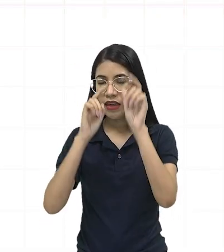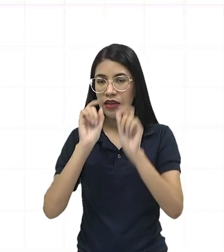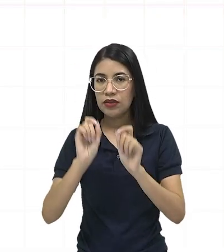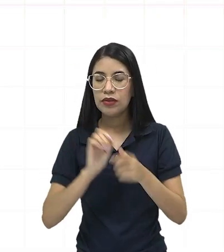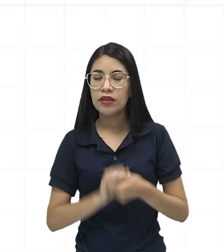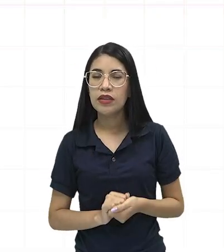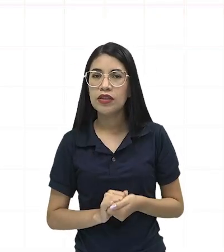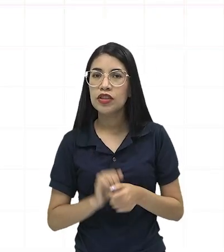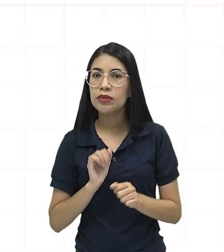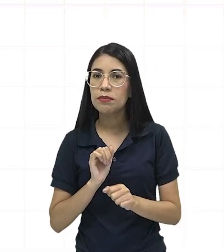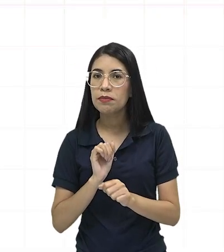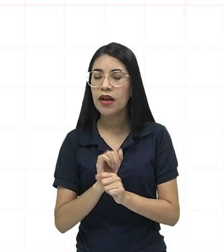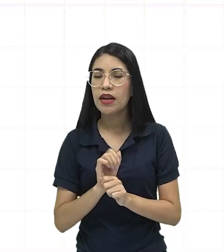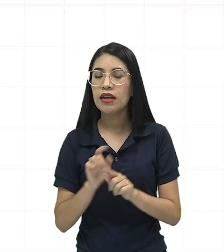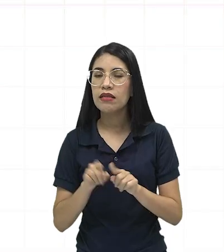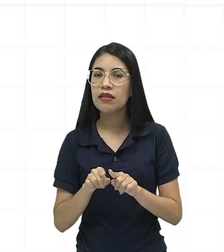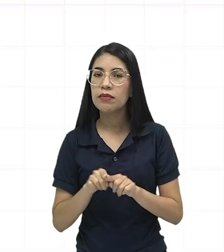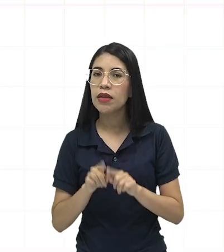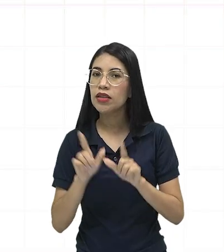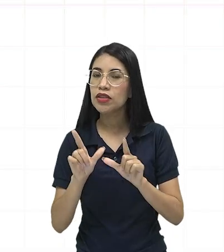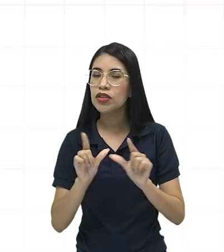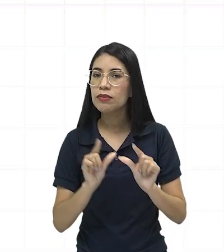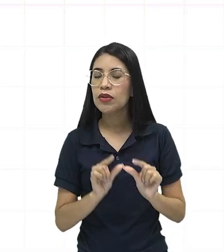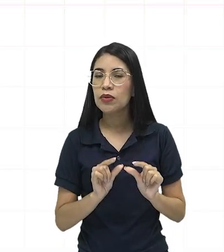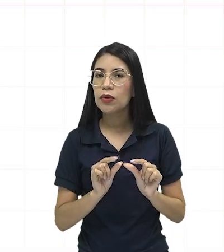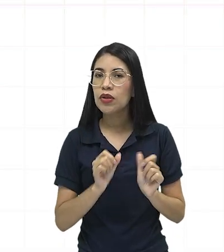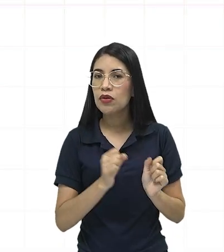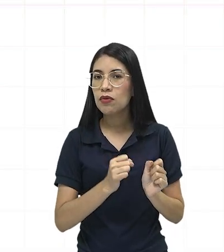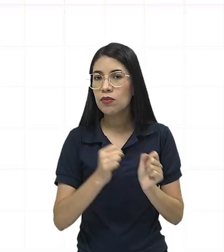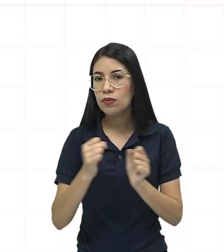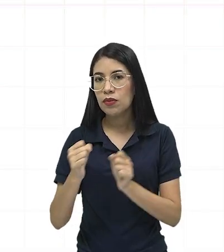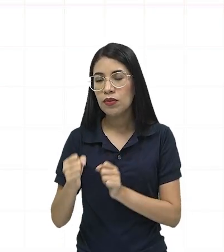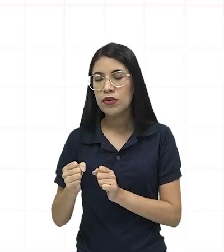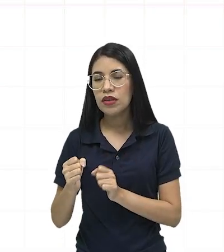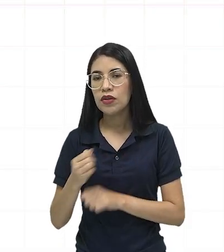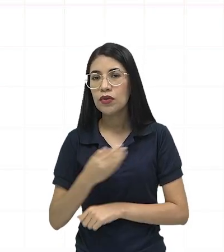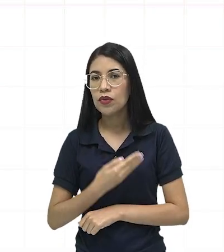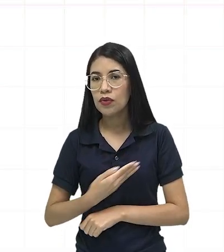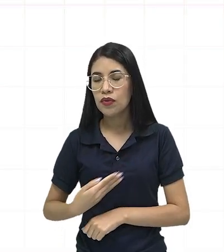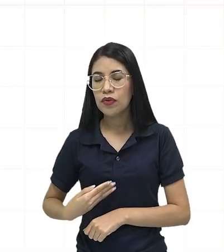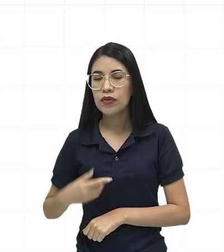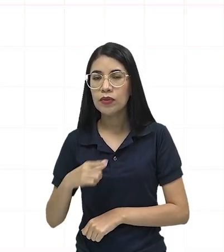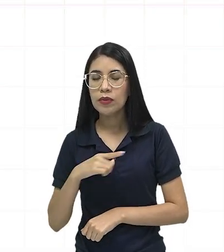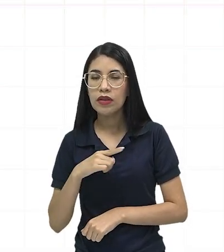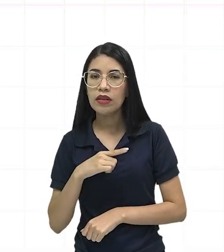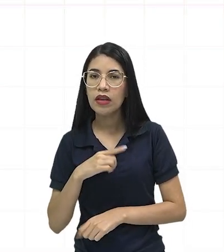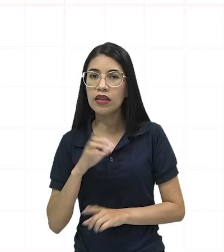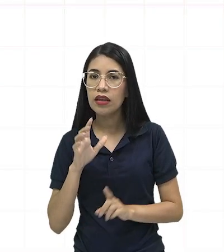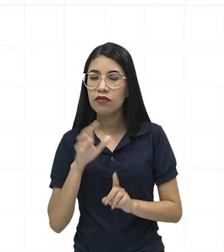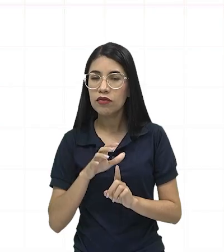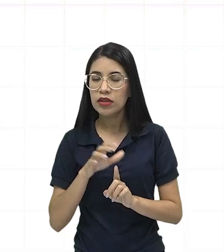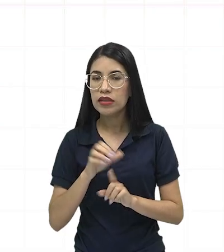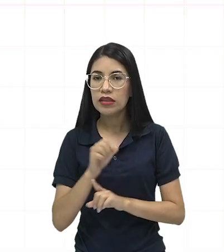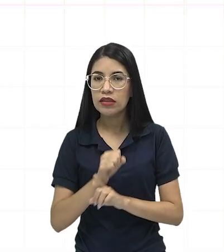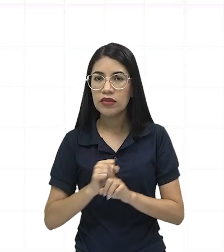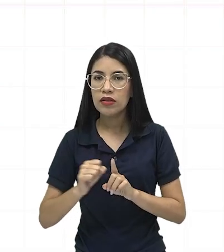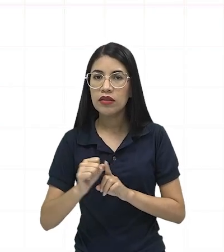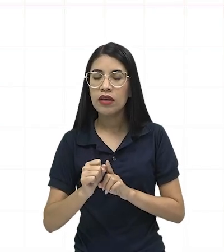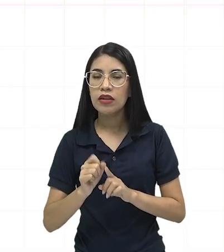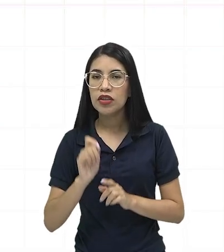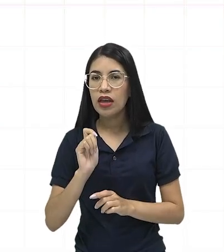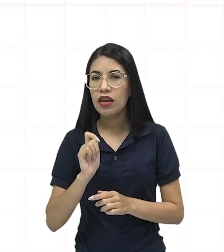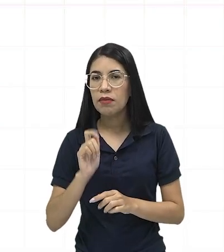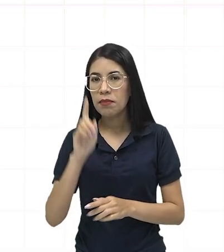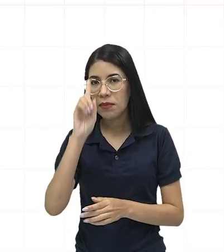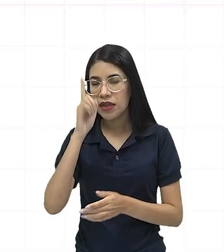se frear, diminuir o poder que o Estado exercia sobre a sociedade,